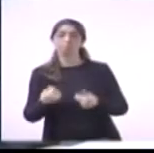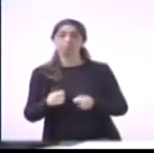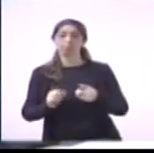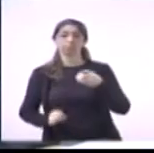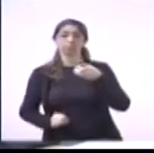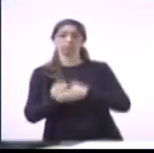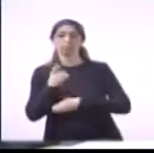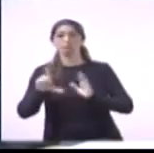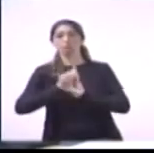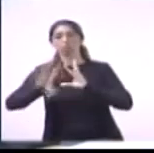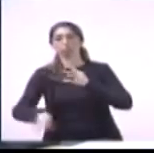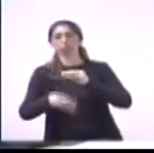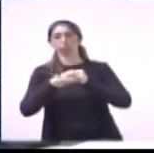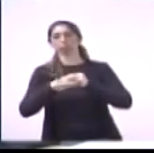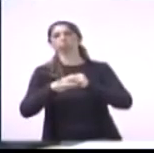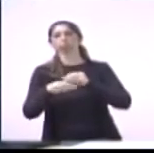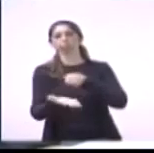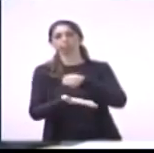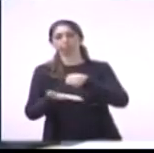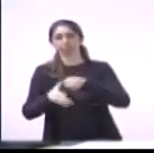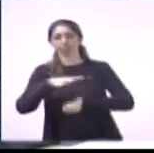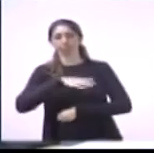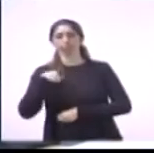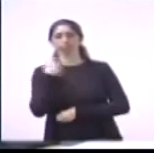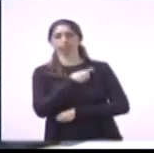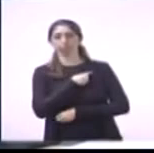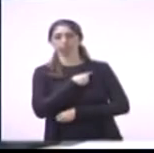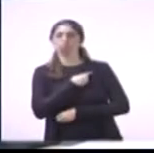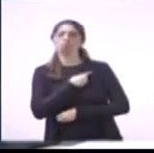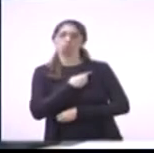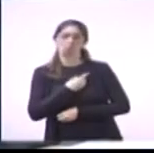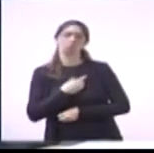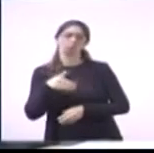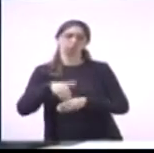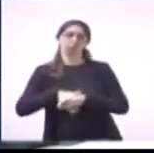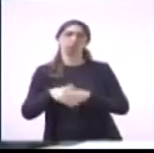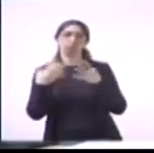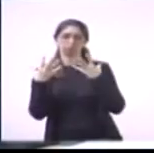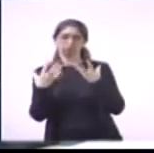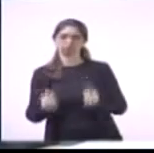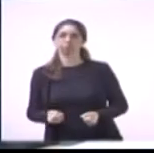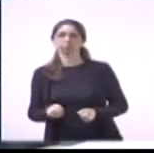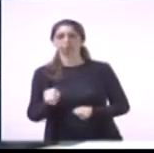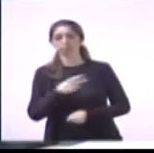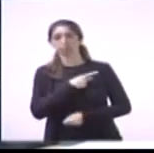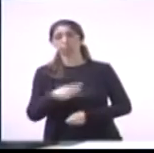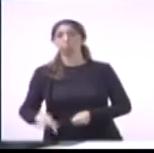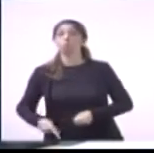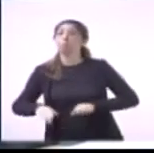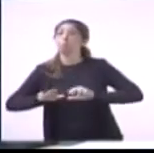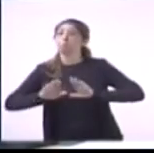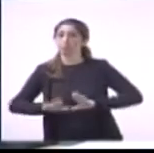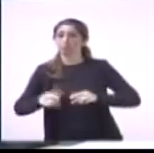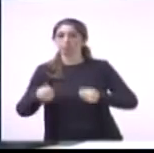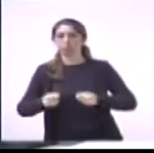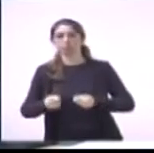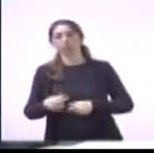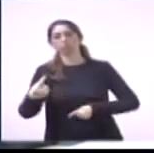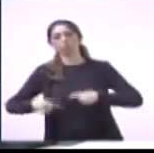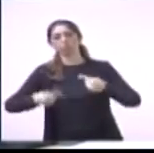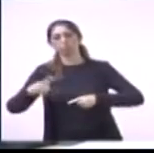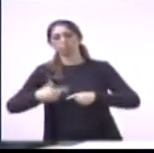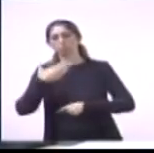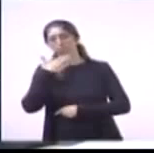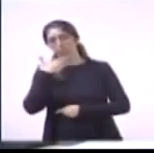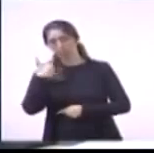leis já fundamentadas em nosso município. Meu voto é favorável, senhor presidente, mas entendo que mereça um maior debate sobre esse